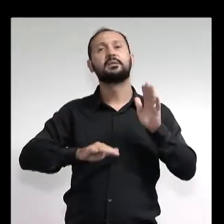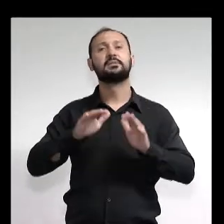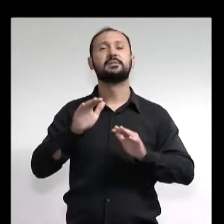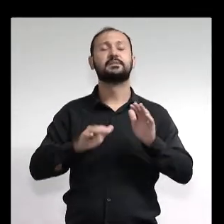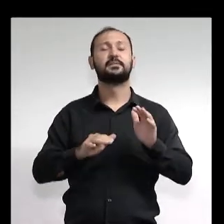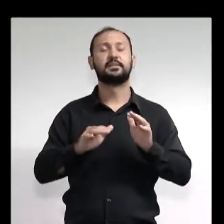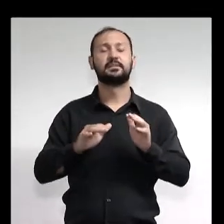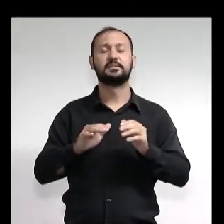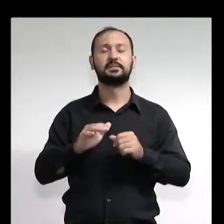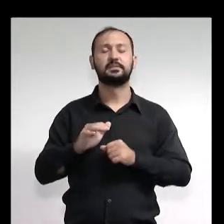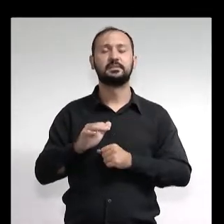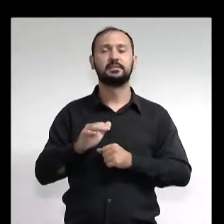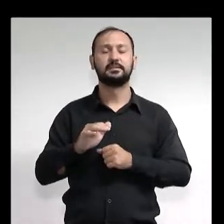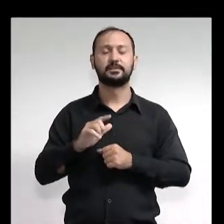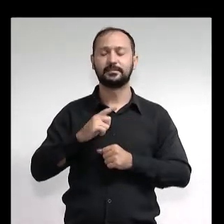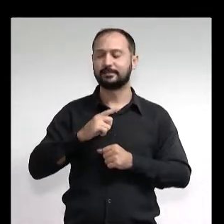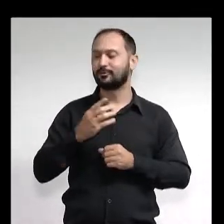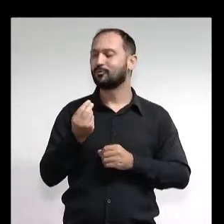muita,